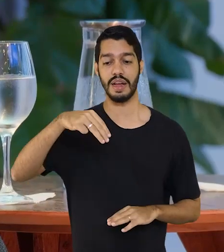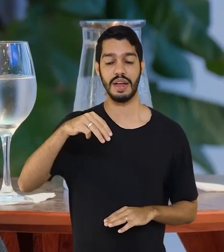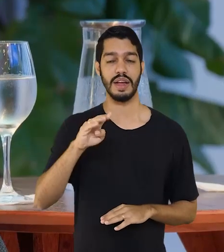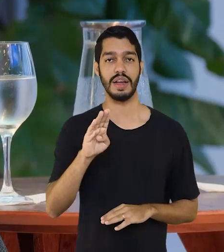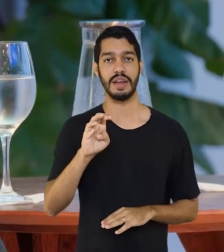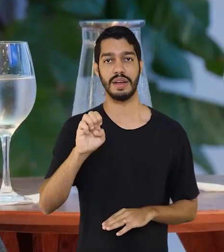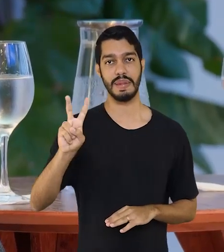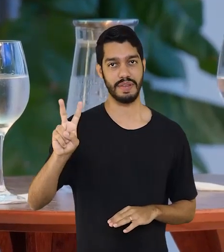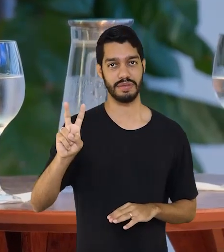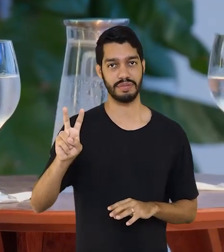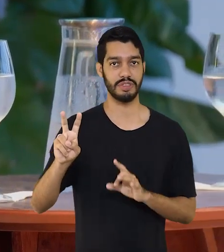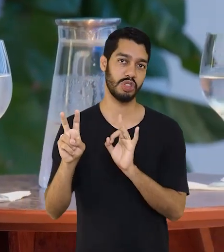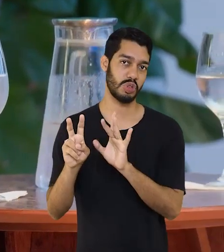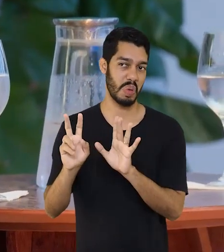Então,